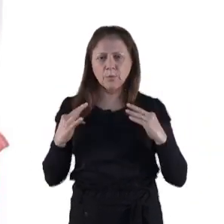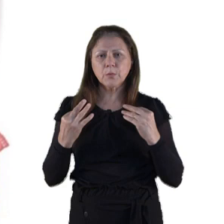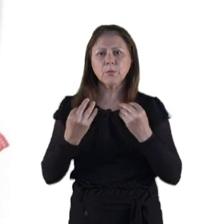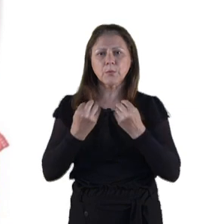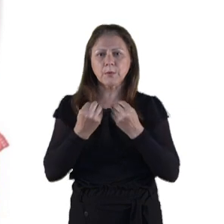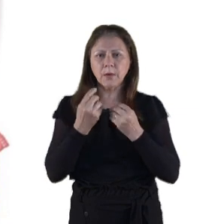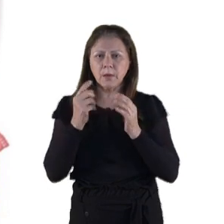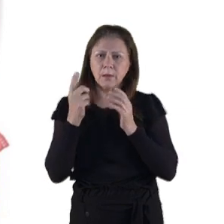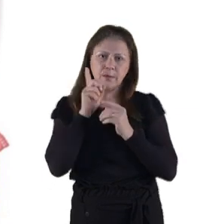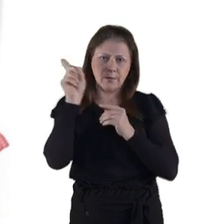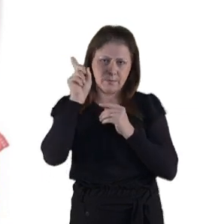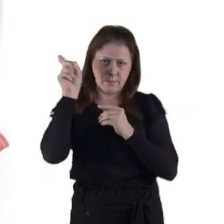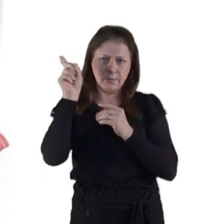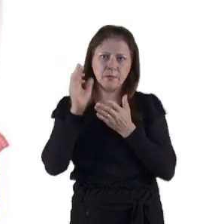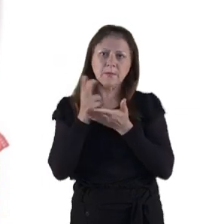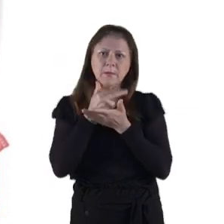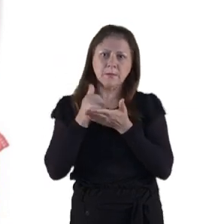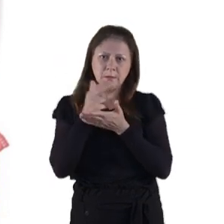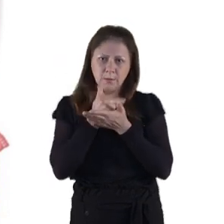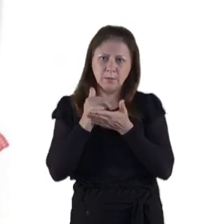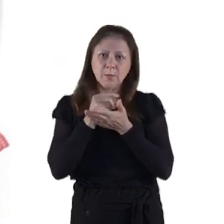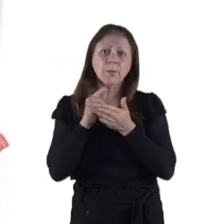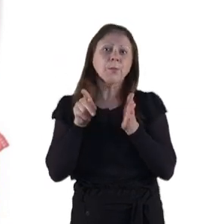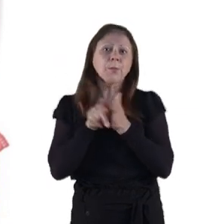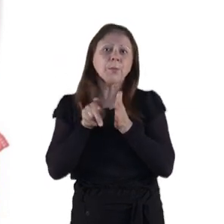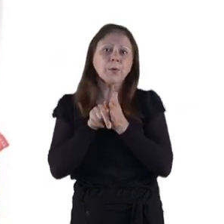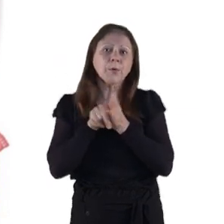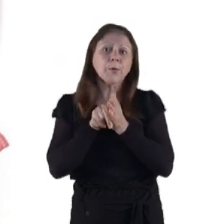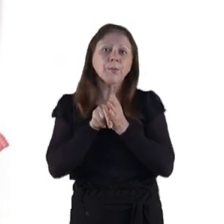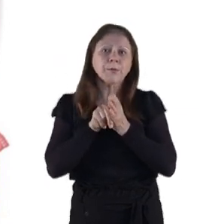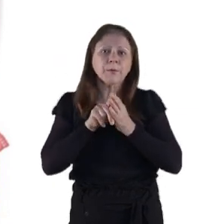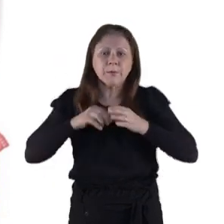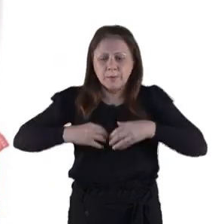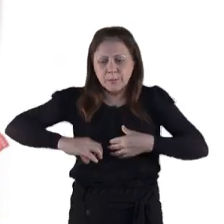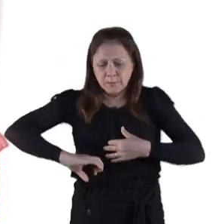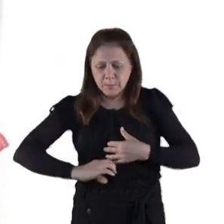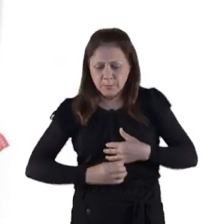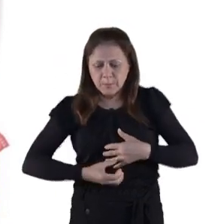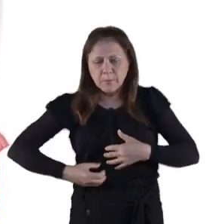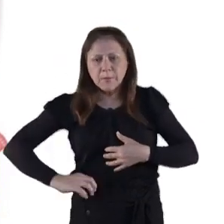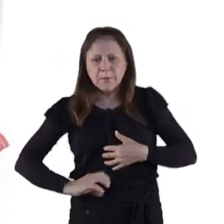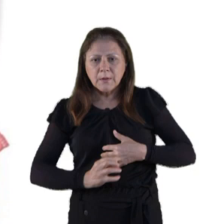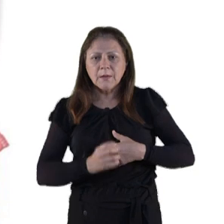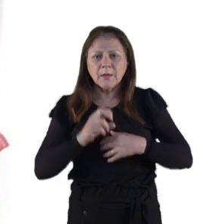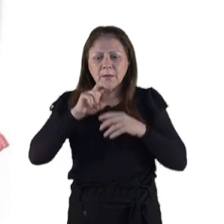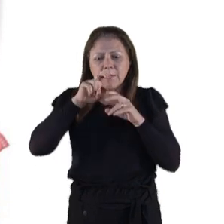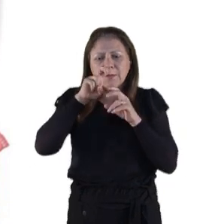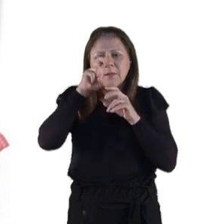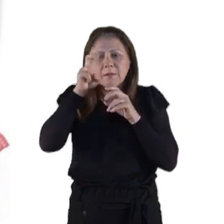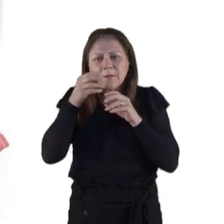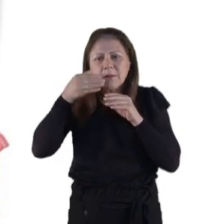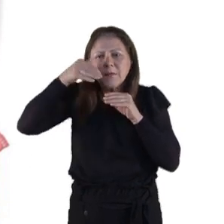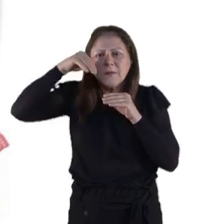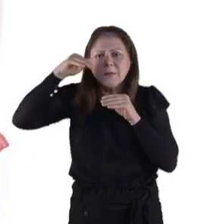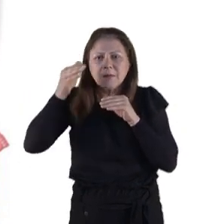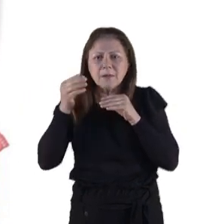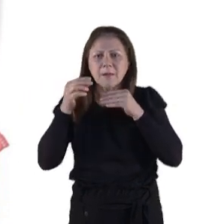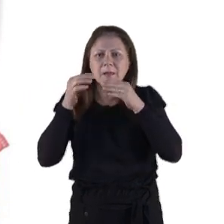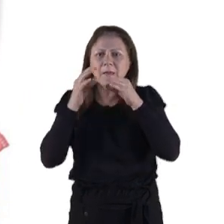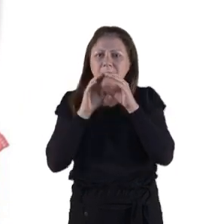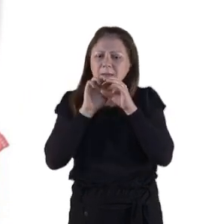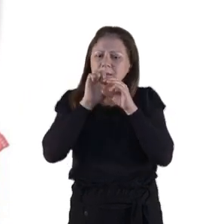órgãos. Essa imagem que eu trouxe para vocês mostra um tecido epitelial do intestino. Tá vendo esses dedinhos que saem dele?